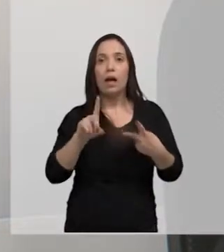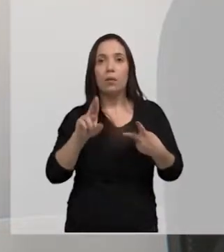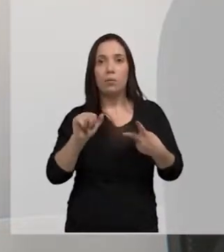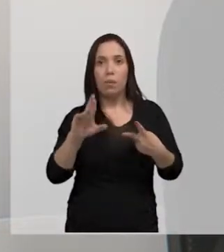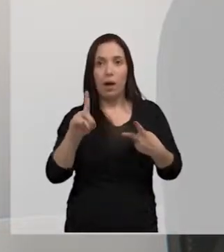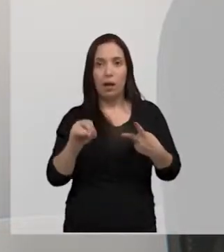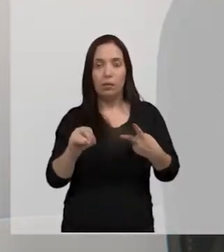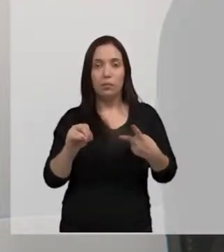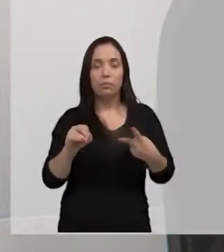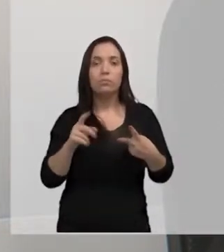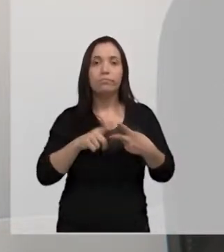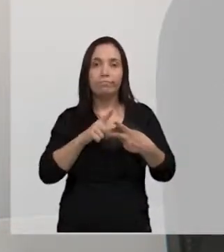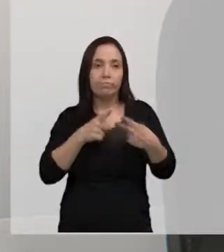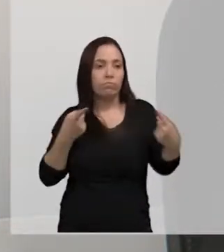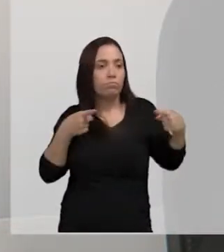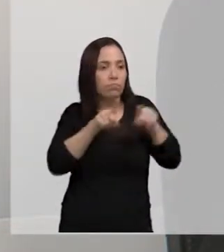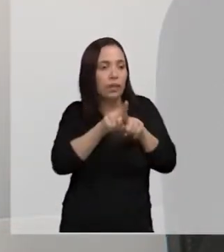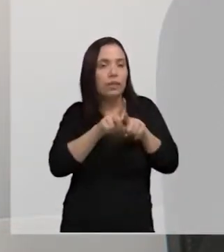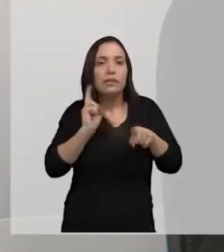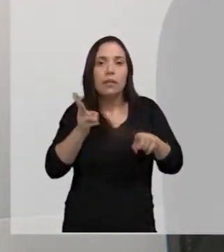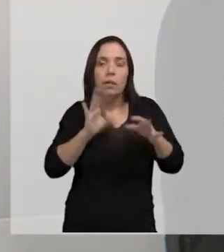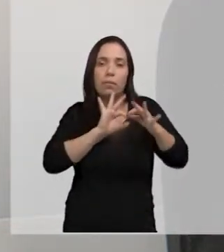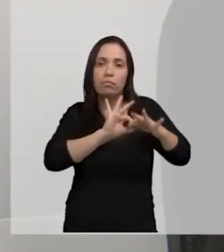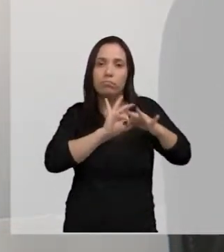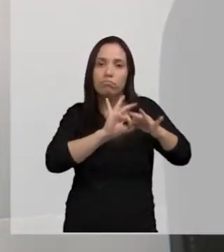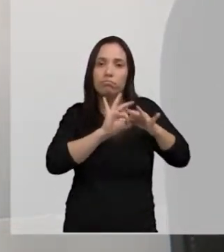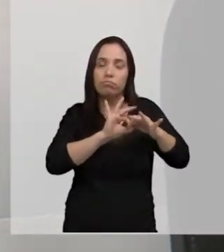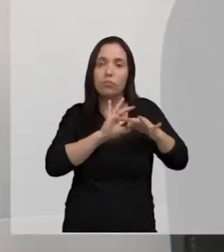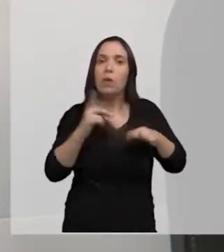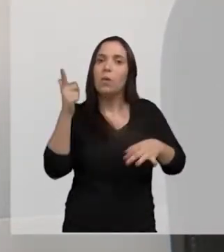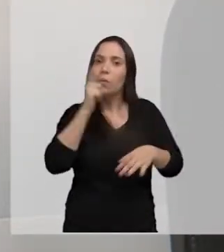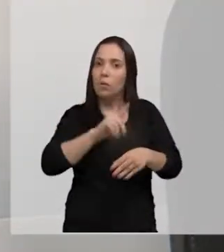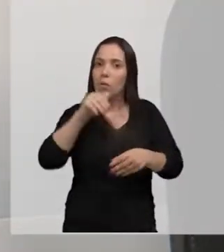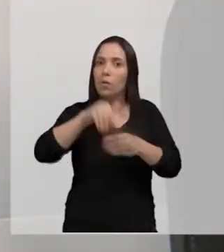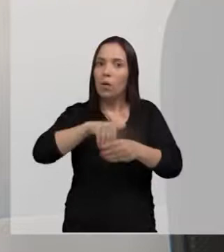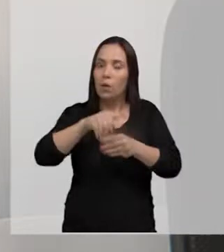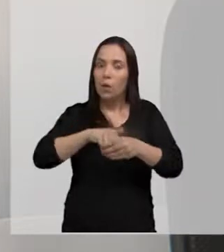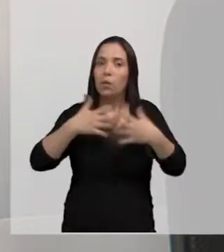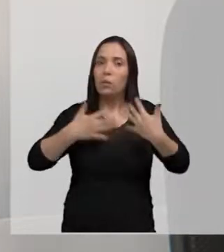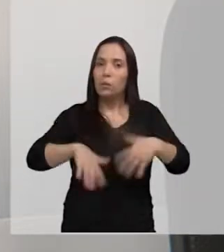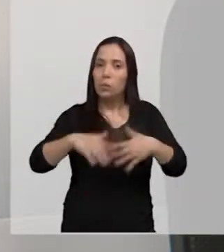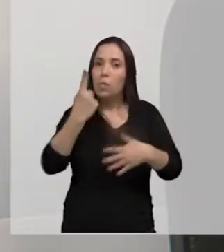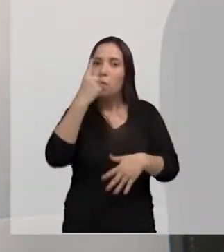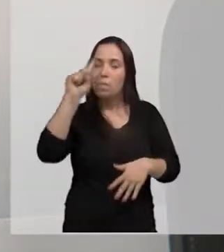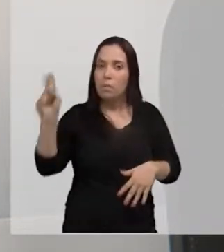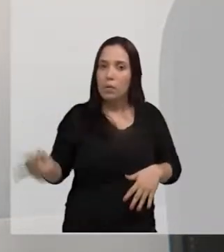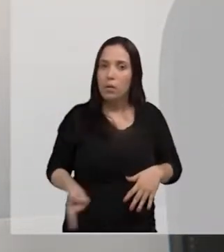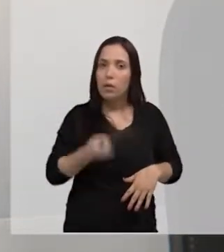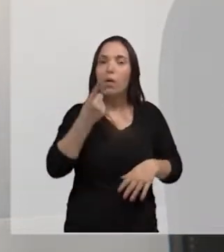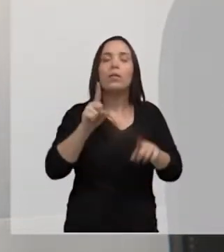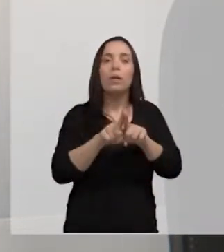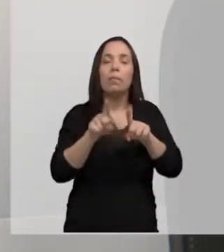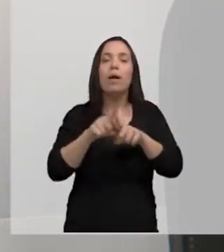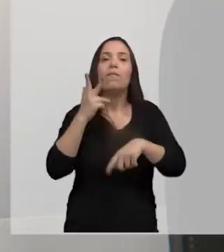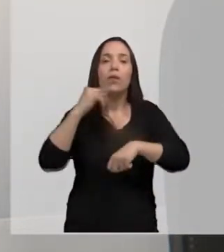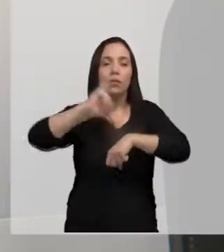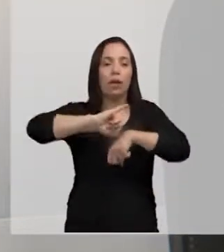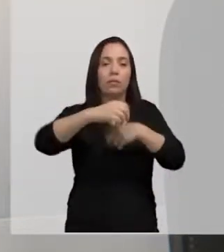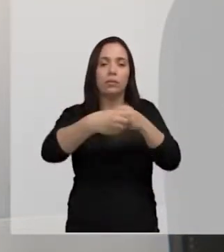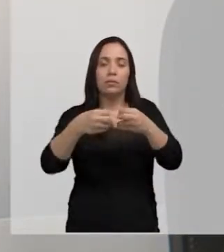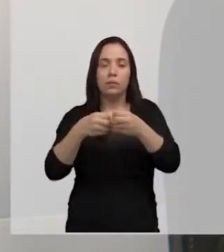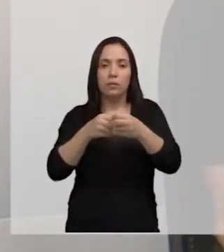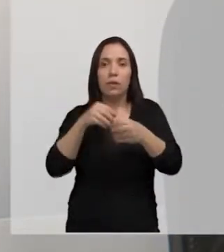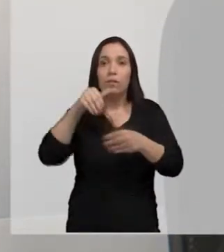nos grandes municípios? Funcionou. Ela teve quase 1 milhão de votos a nível estadual e foi bem votada nas regiões